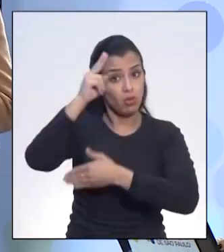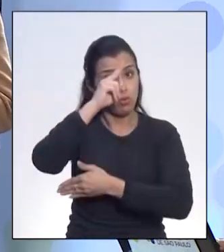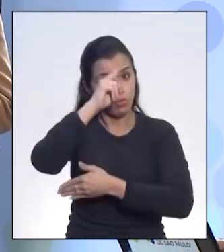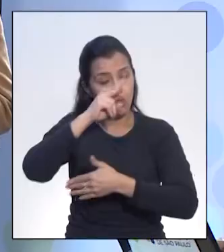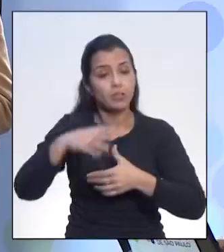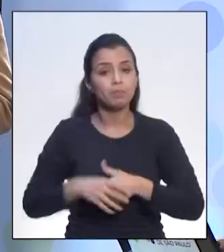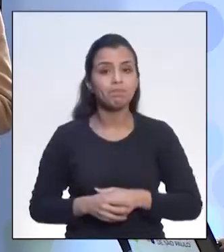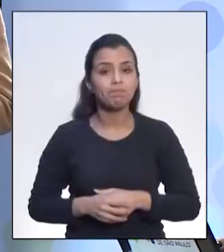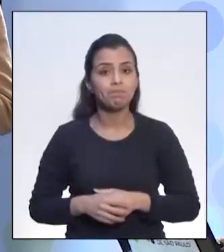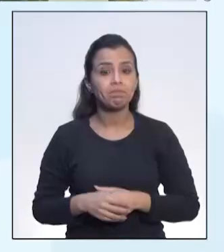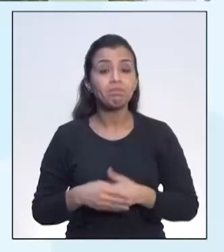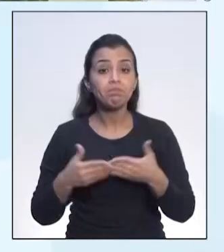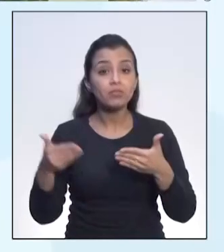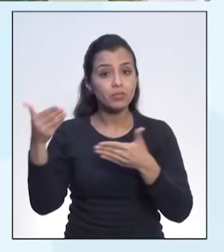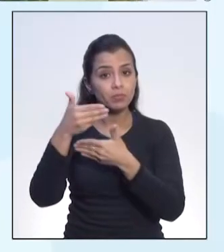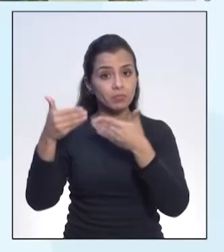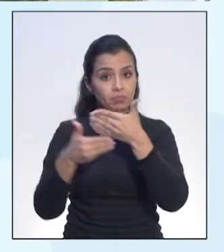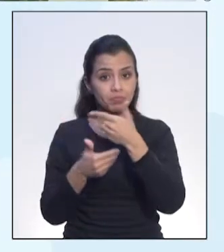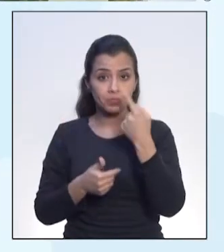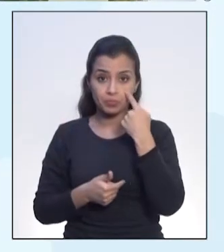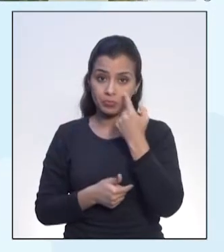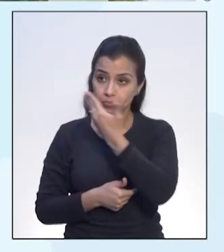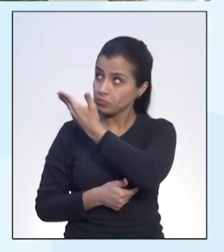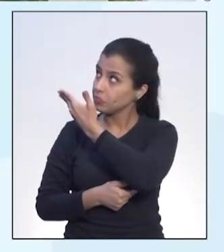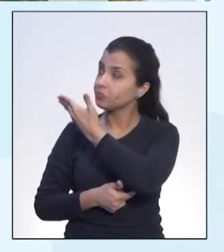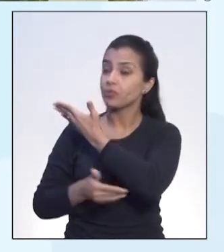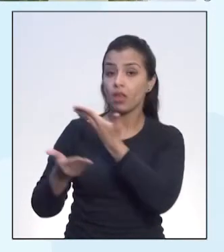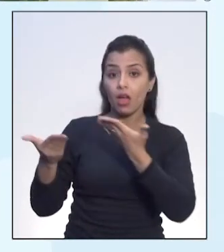nesse slide que vocês estão vendo na tela,